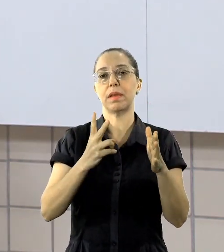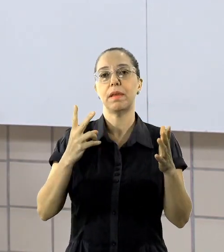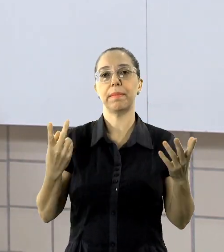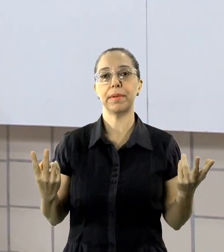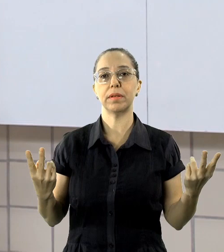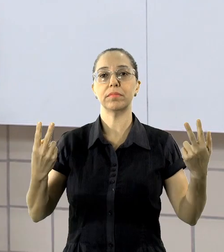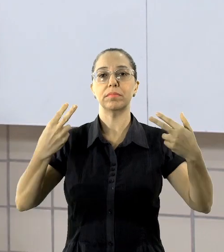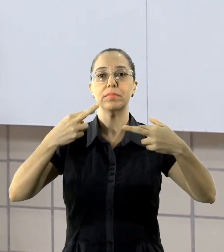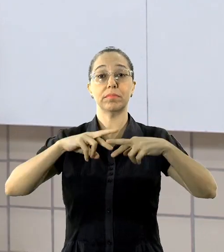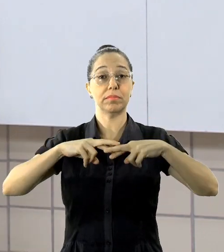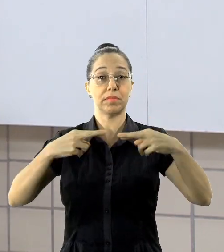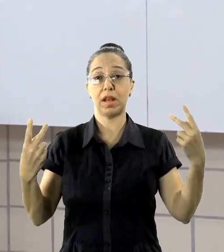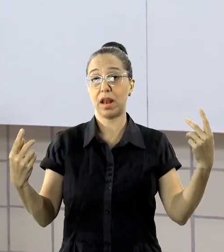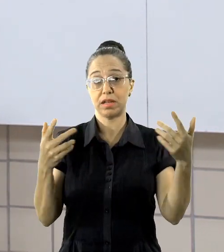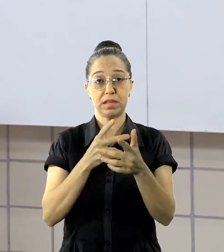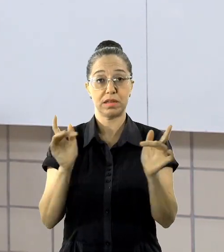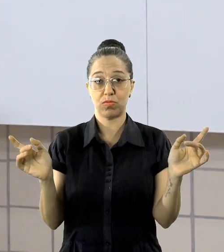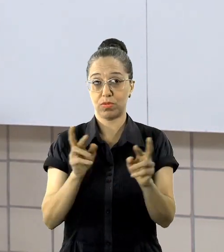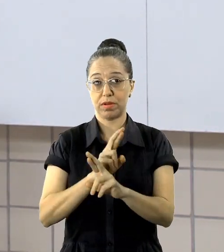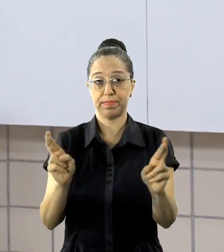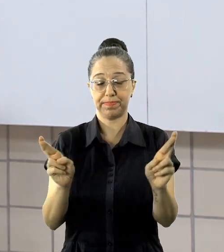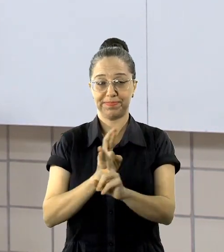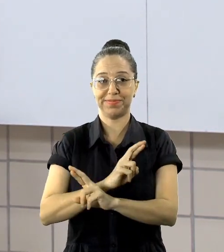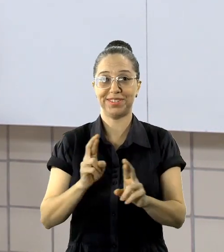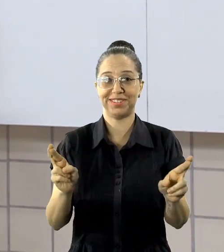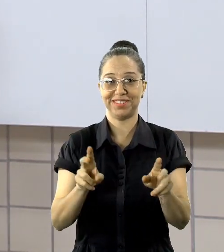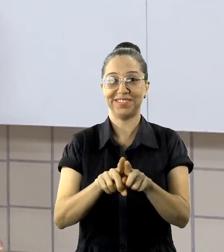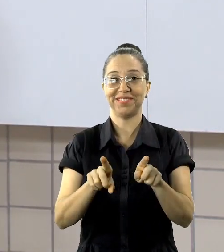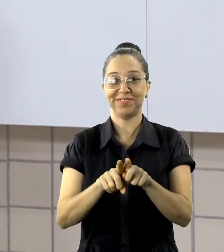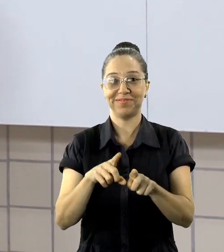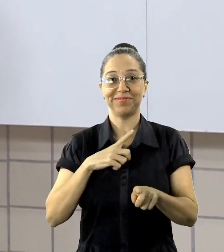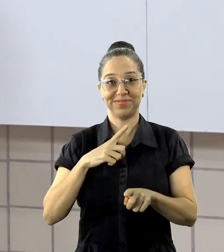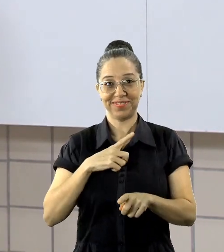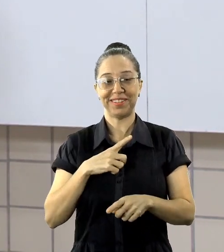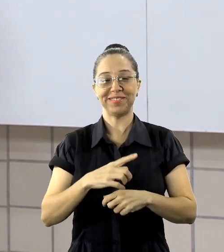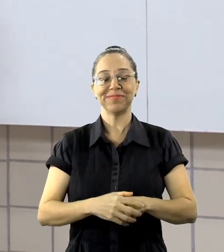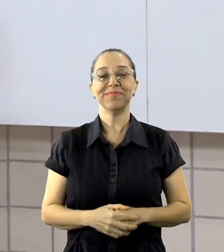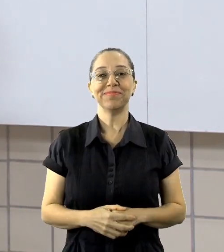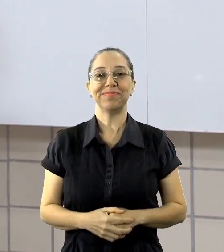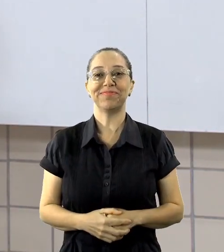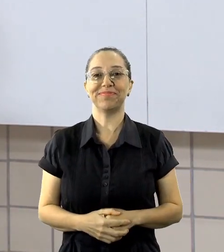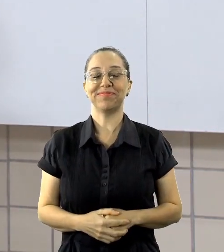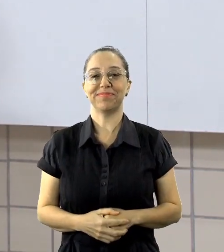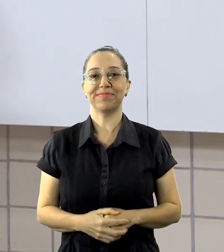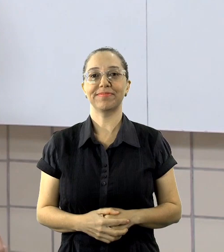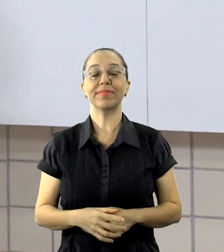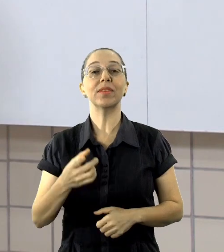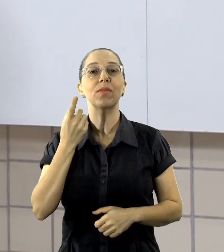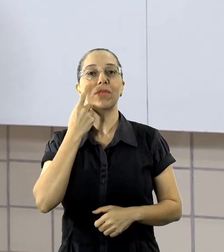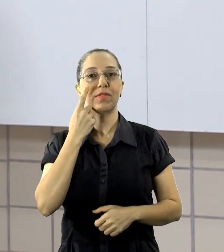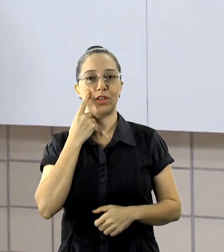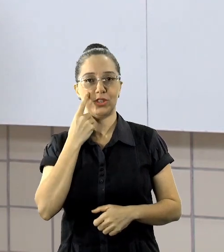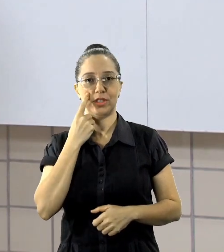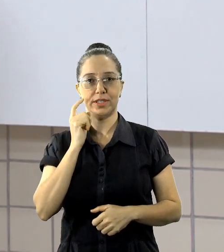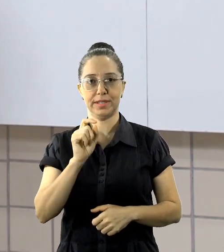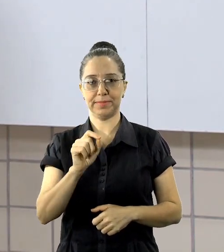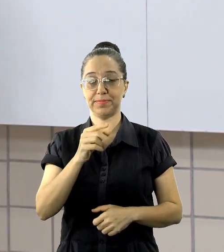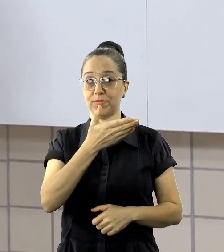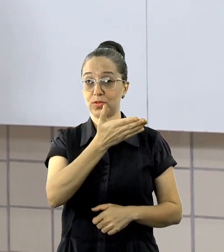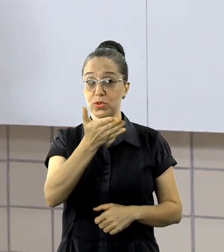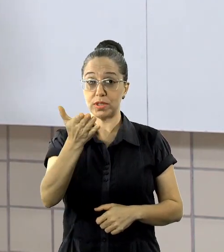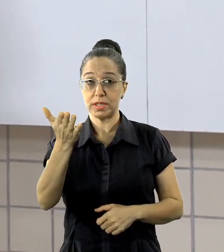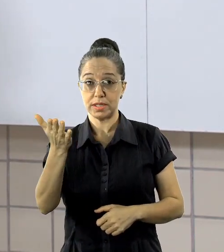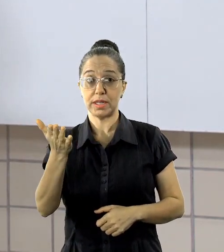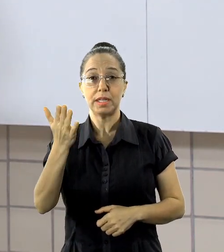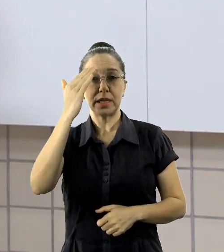operação desfaz. Essa é a relação que uma operação tem com a outra. Nós vamos começar, para você entender bem o